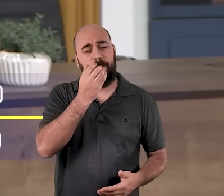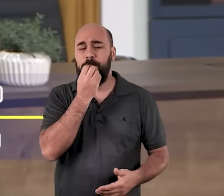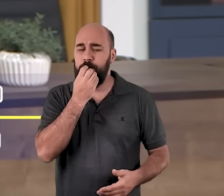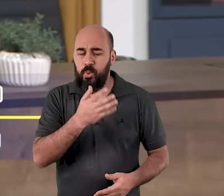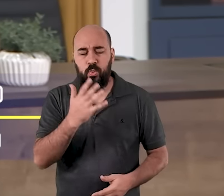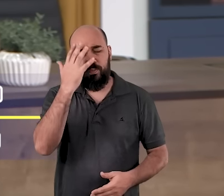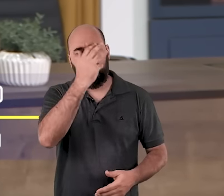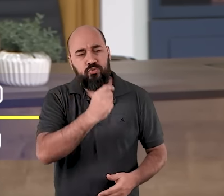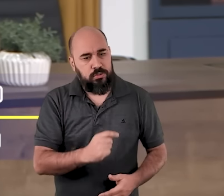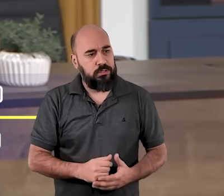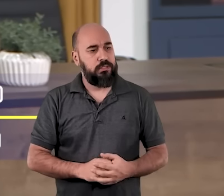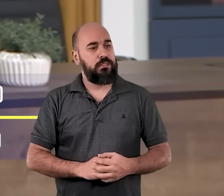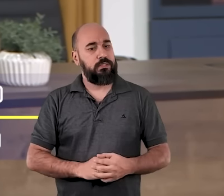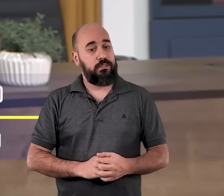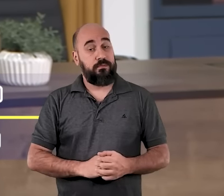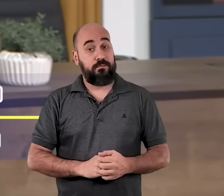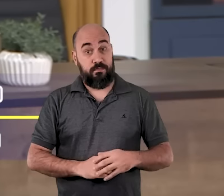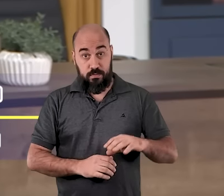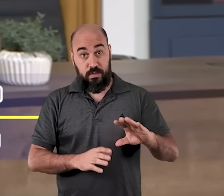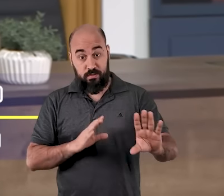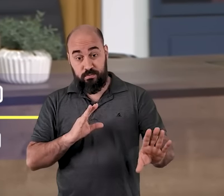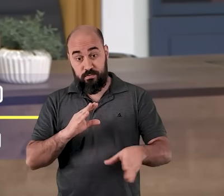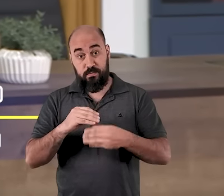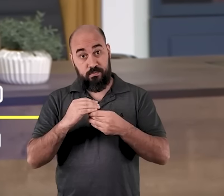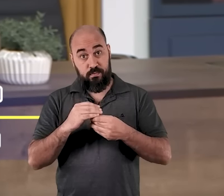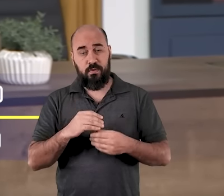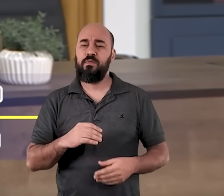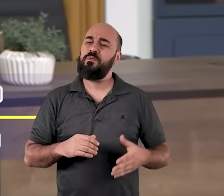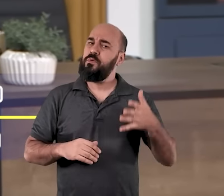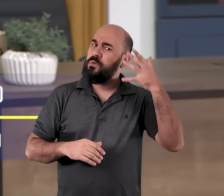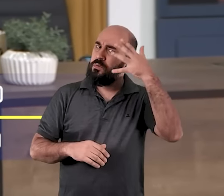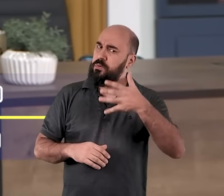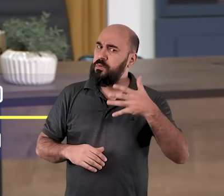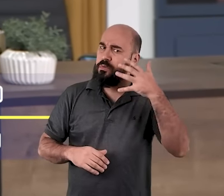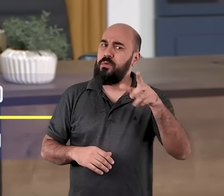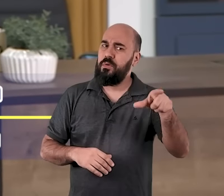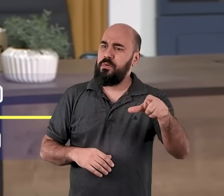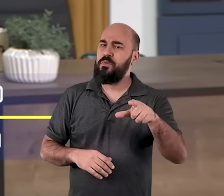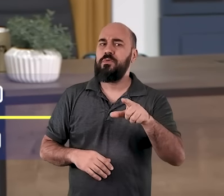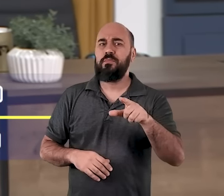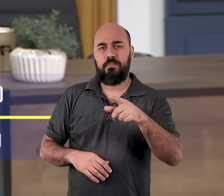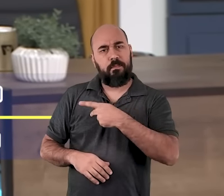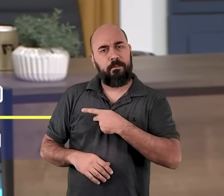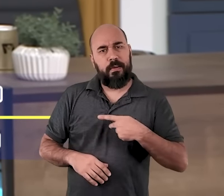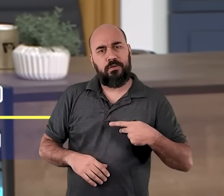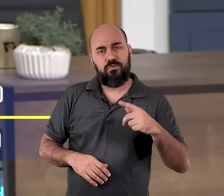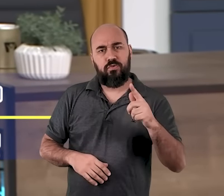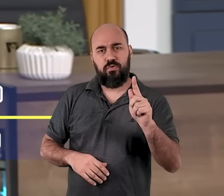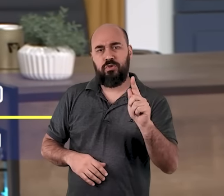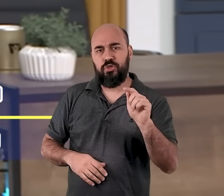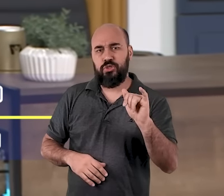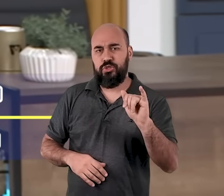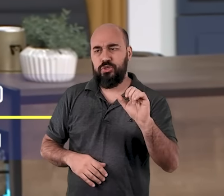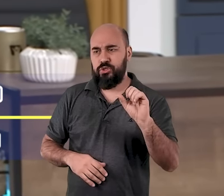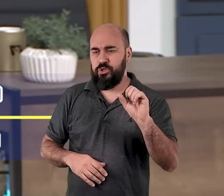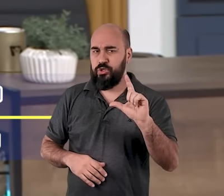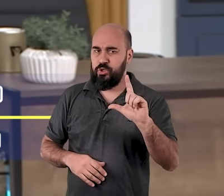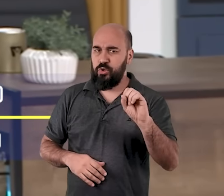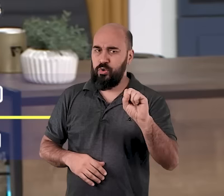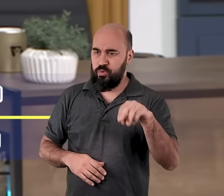bonita. E depois ele acrescentou, e o sermão também que o pastor Gilson fez foi muito bom, tocou o